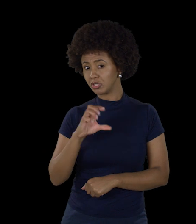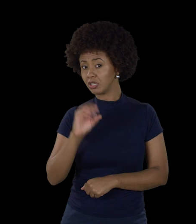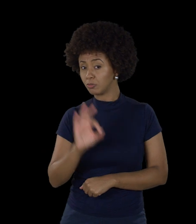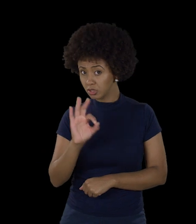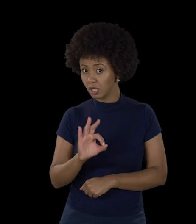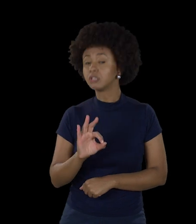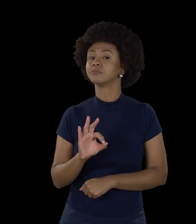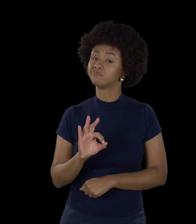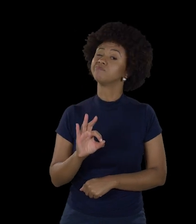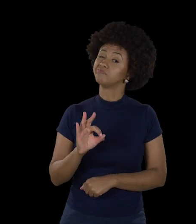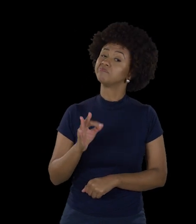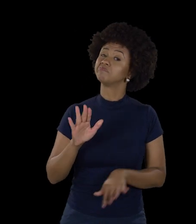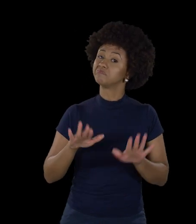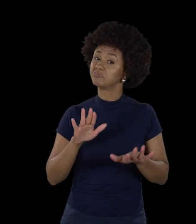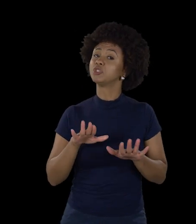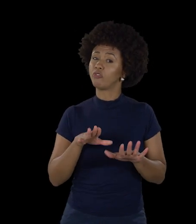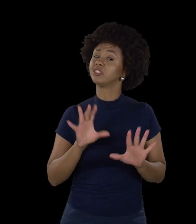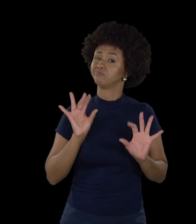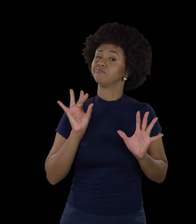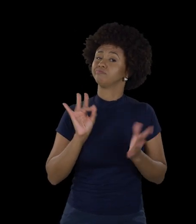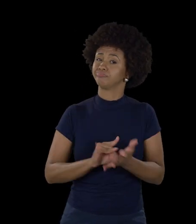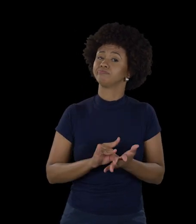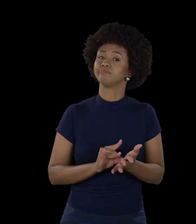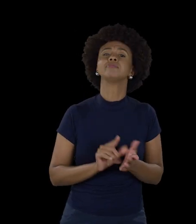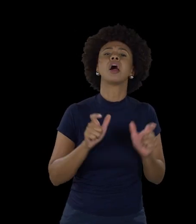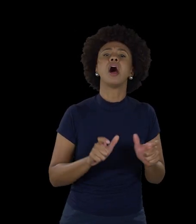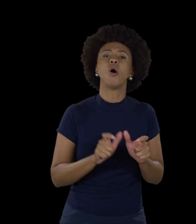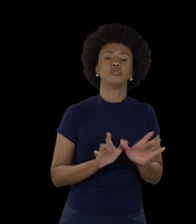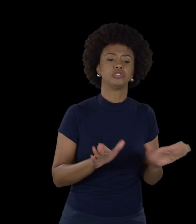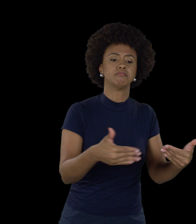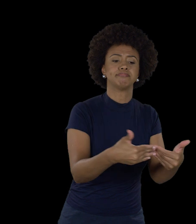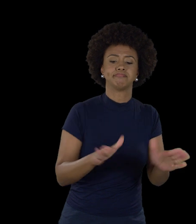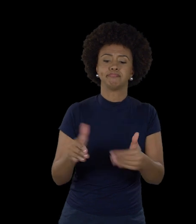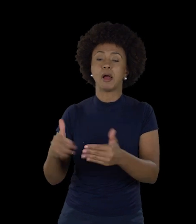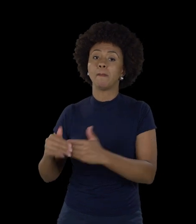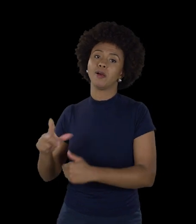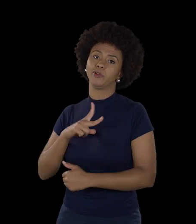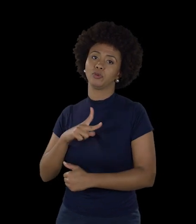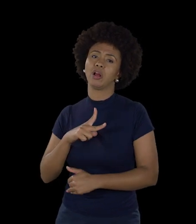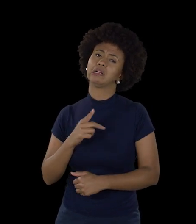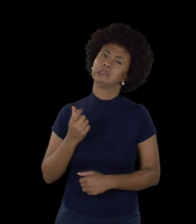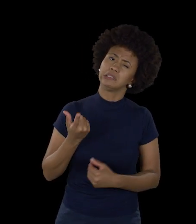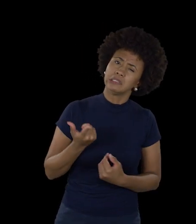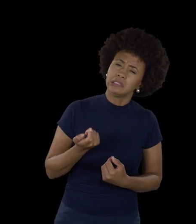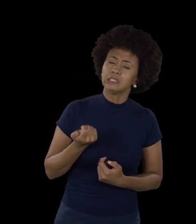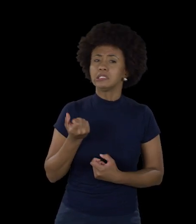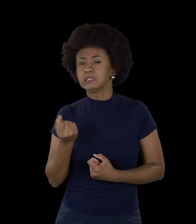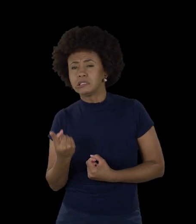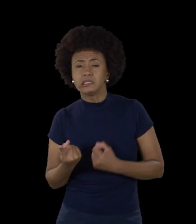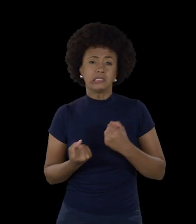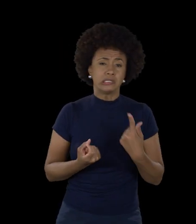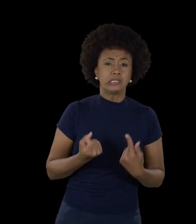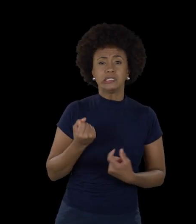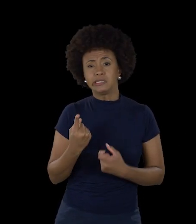Atlântica esteja em área privada, quase sempre fragmentada, mas ainda assim, mesmo que pequena ou